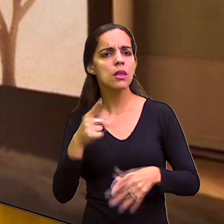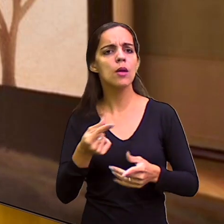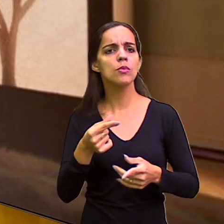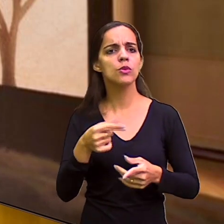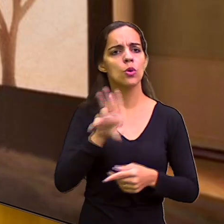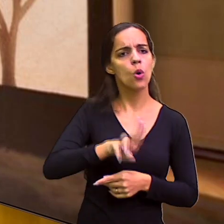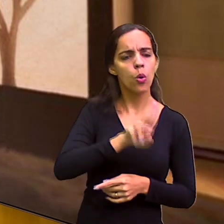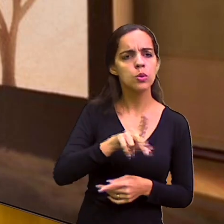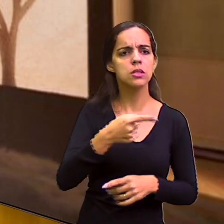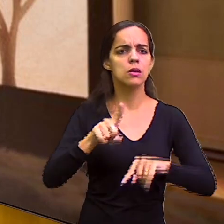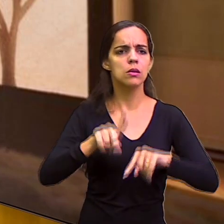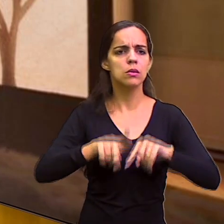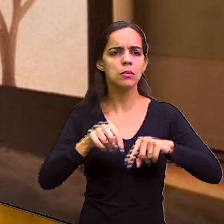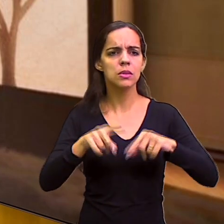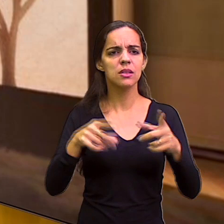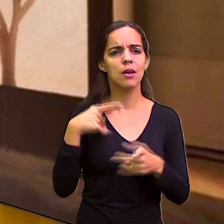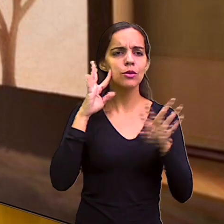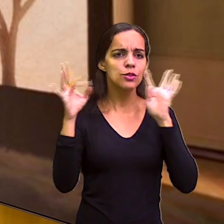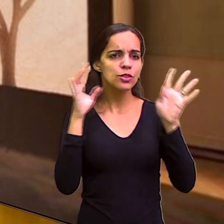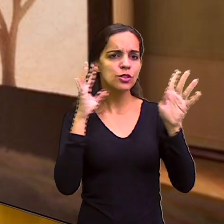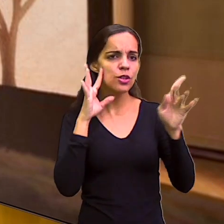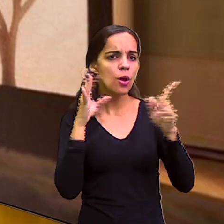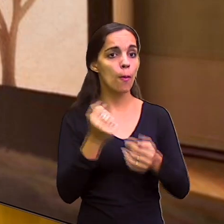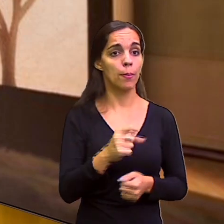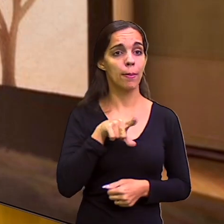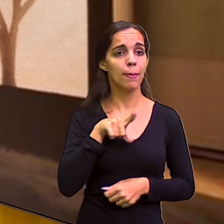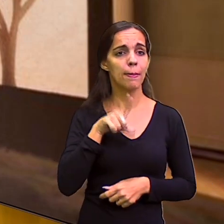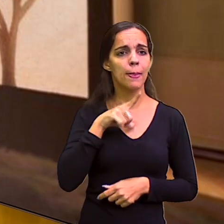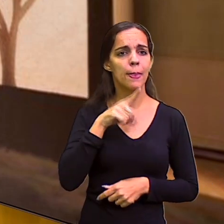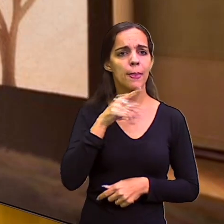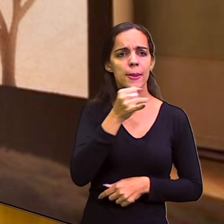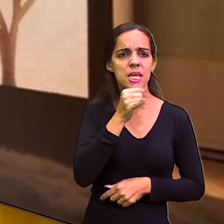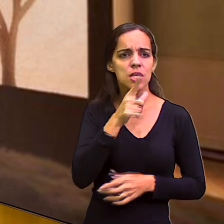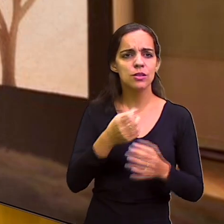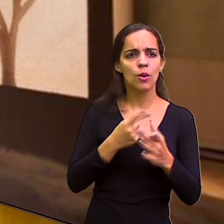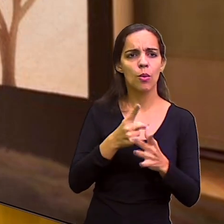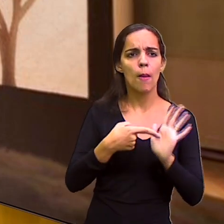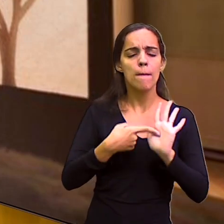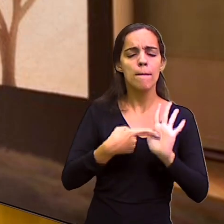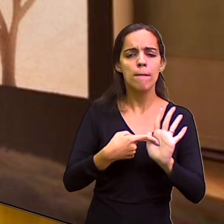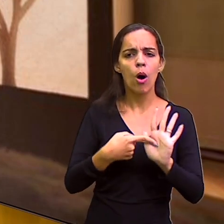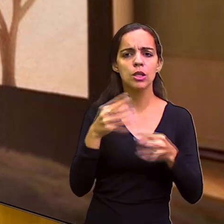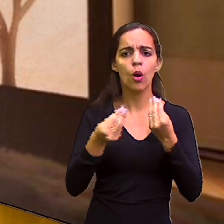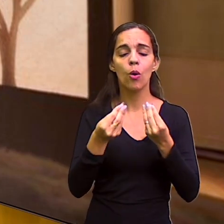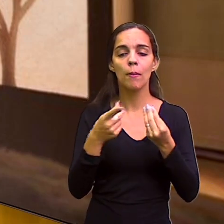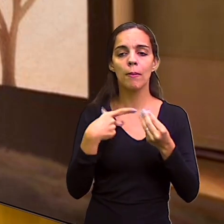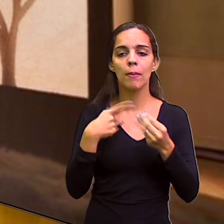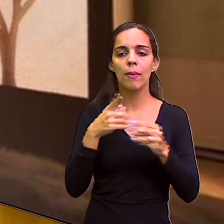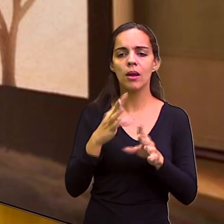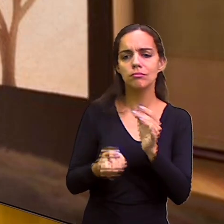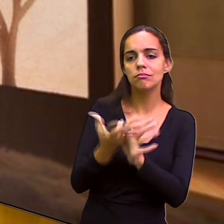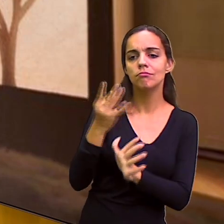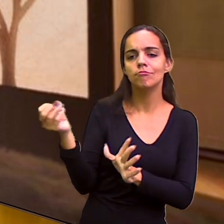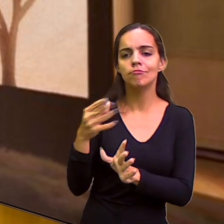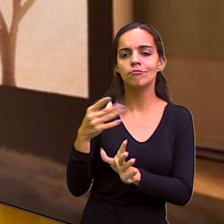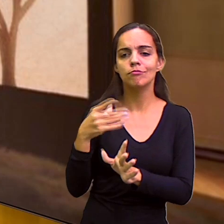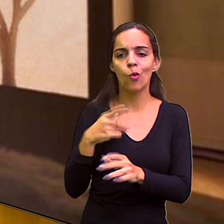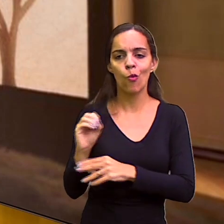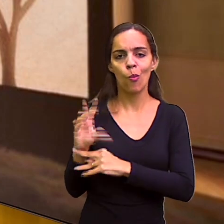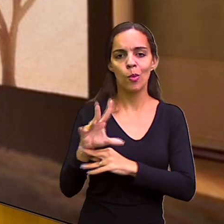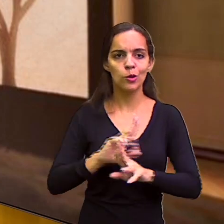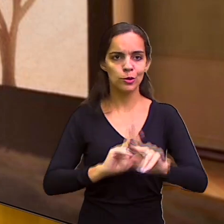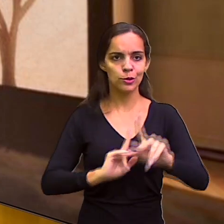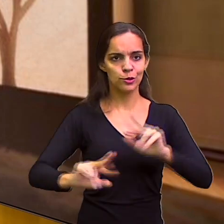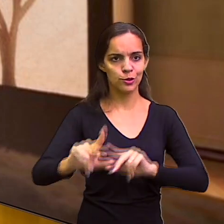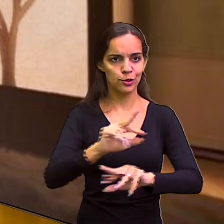objetos translúcidos e reflexivos para se criar efeitos de luz. Entretanto, deve-se perceber